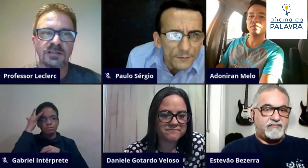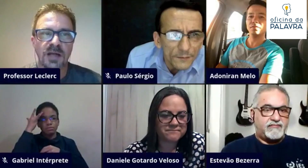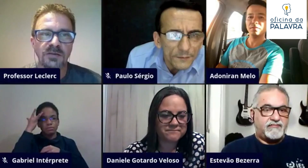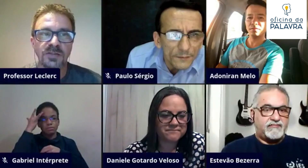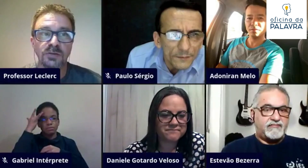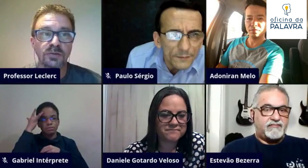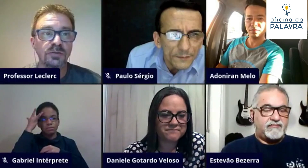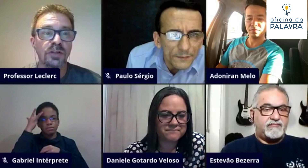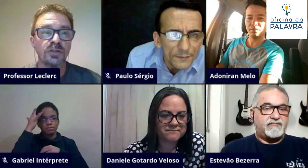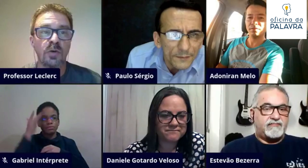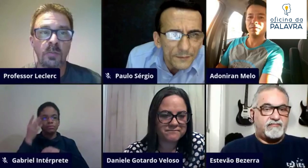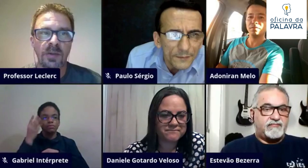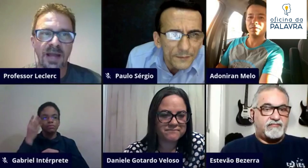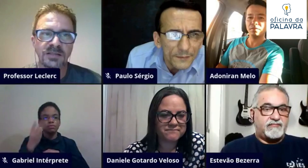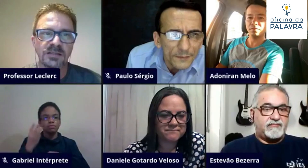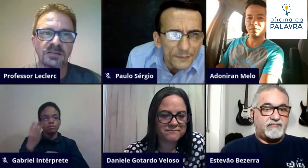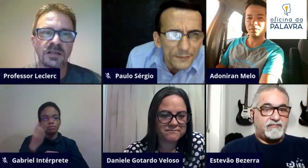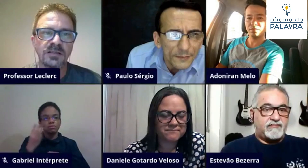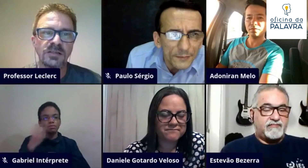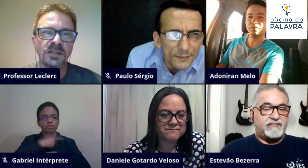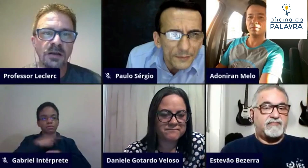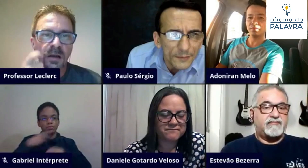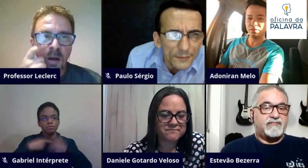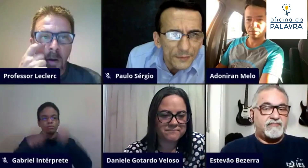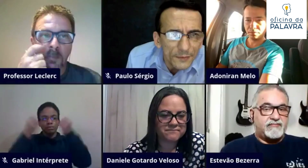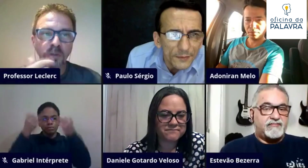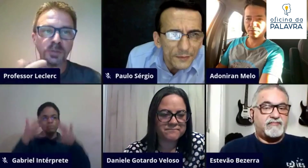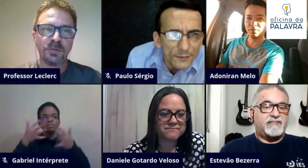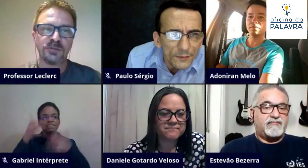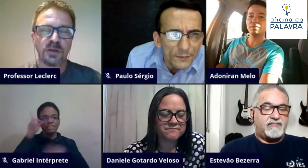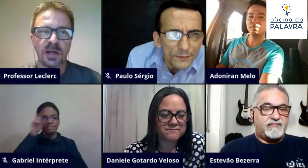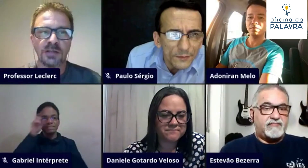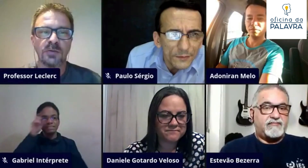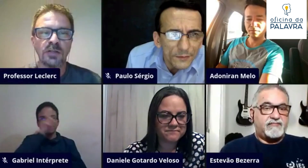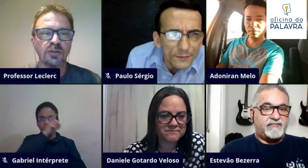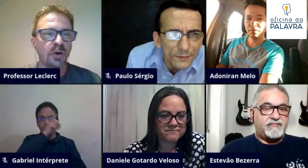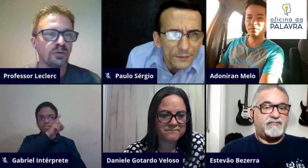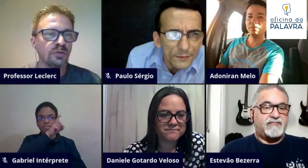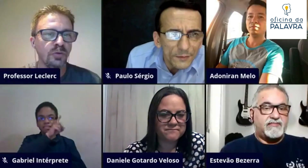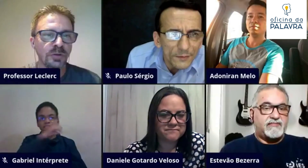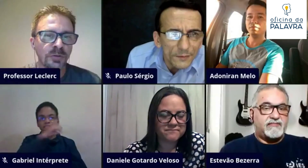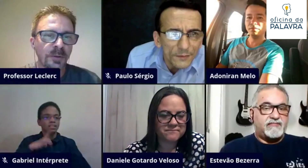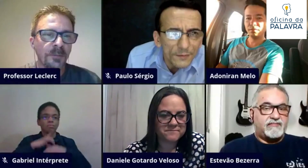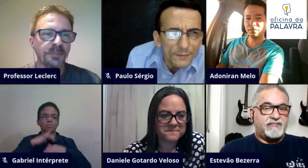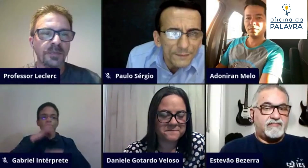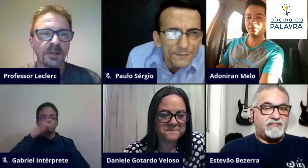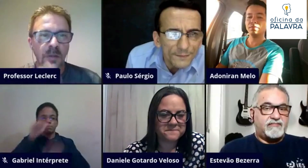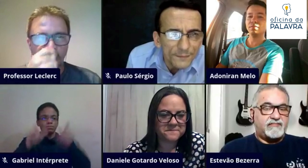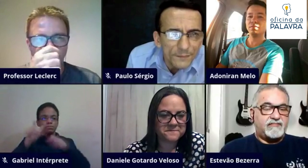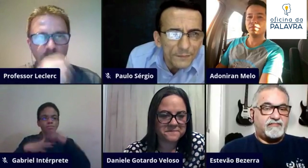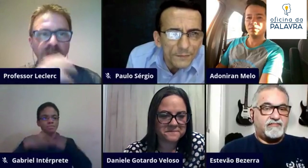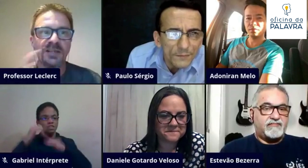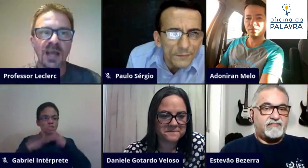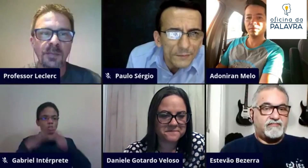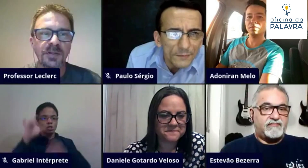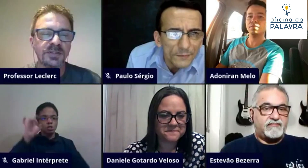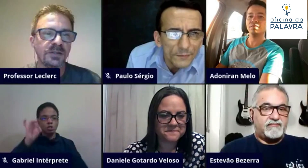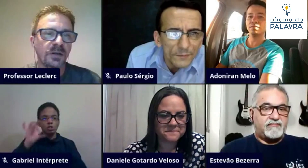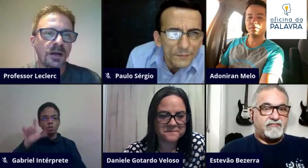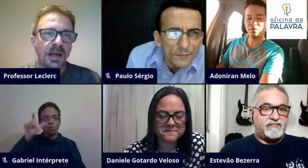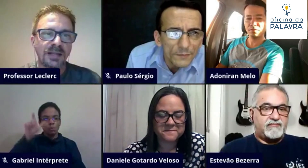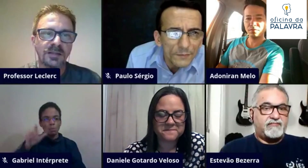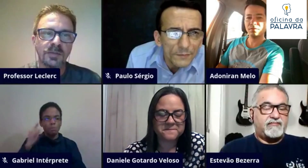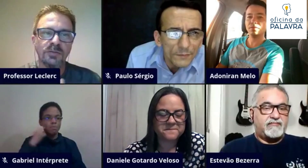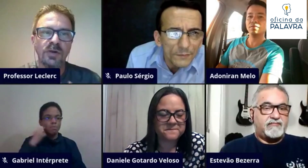3 citaram são estruturas complexas, né? Exigem muitos profissionais, não é só o surdo, não é só o